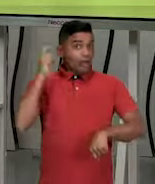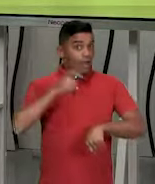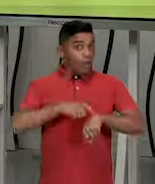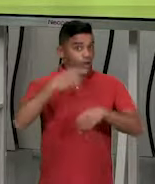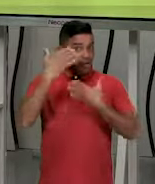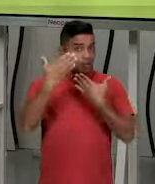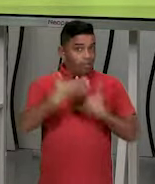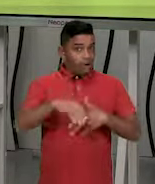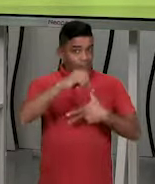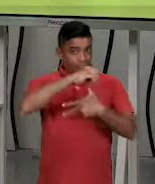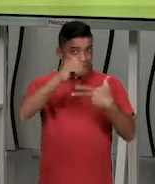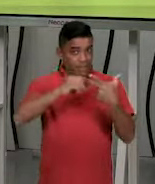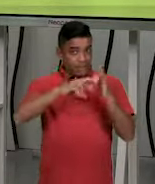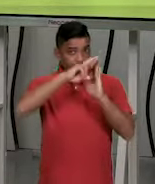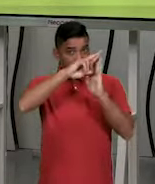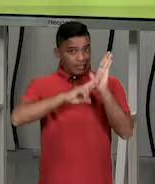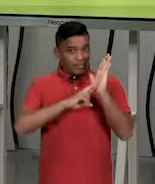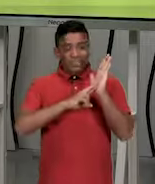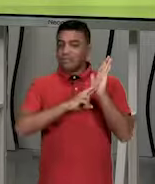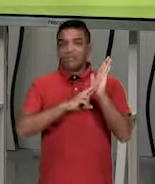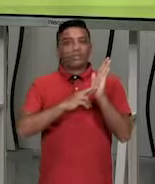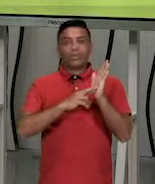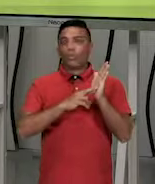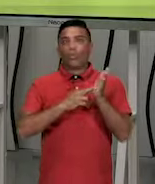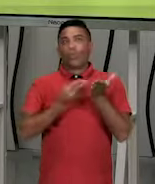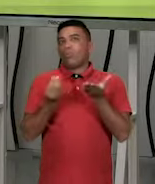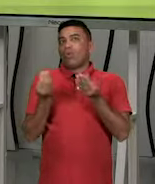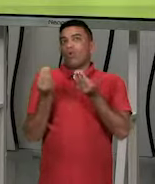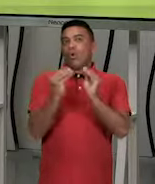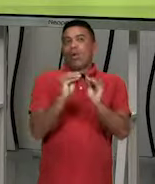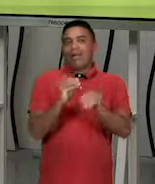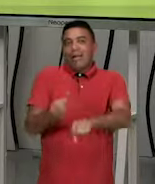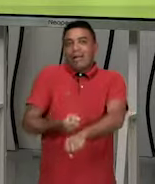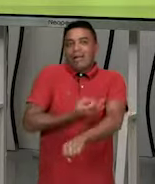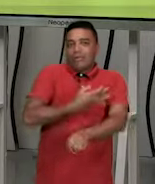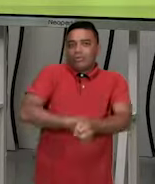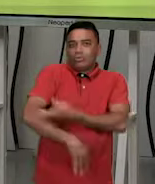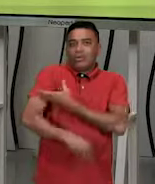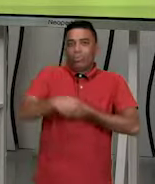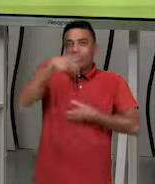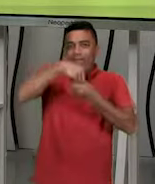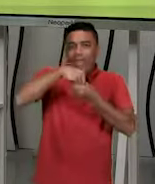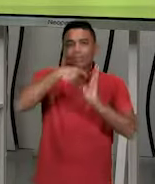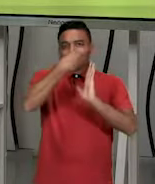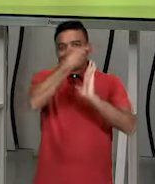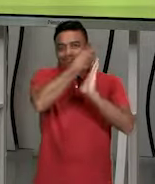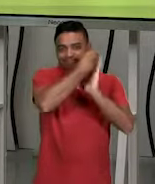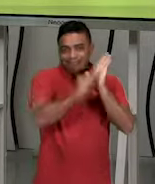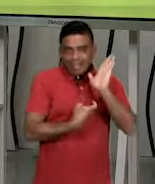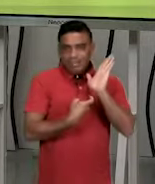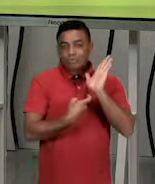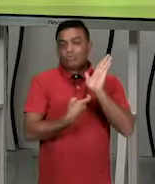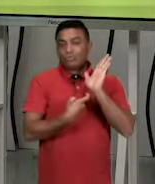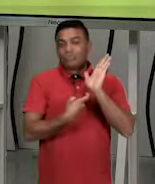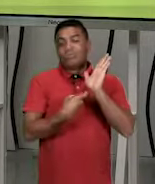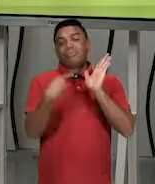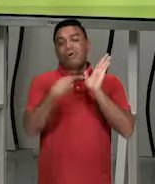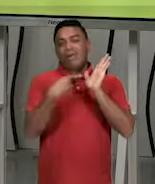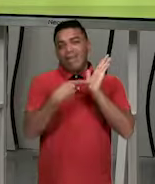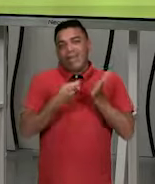tem como trazer essa emoção para o texto, já que normalmente, esse texto ele exige uma